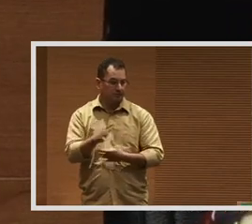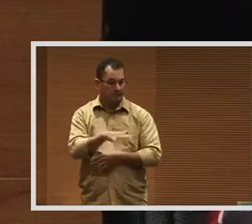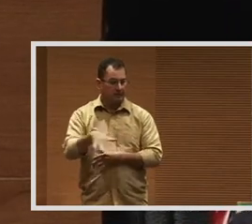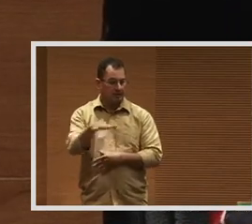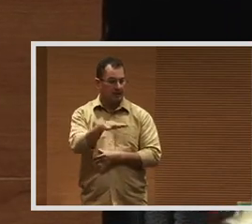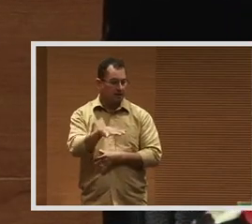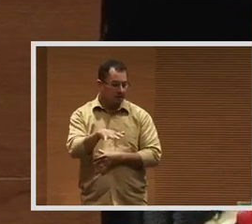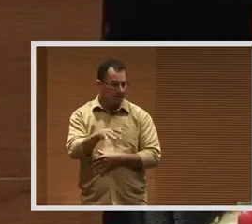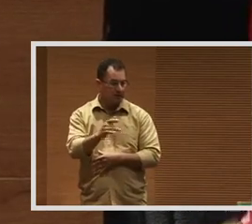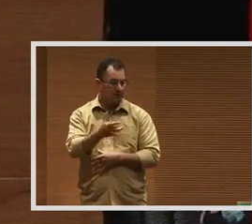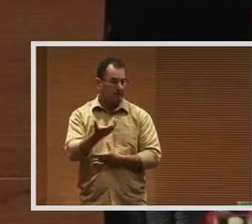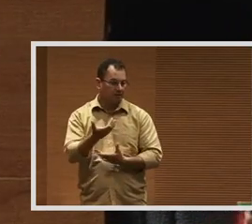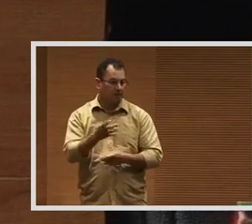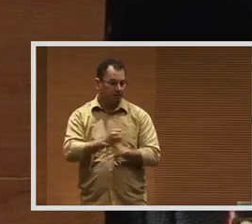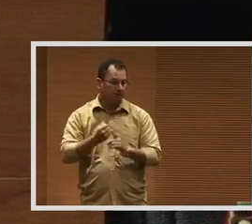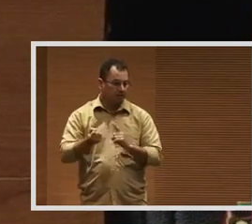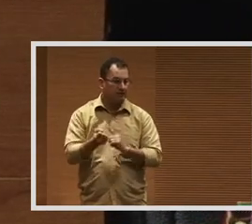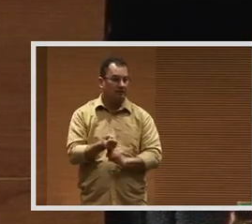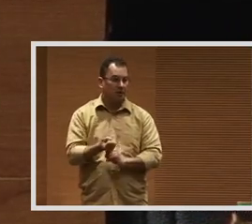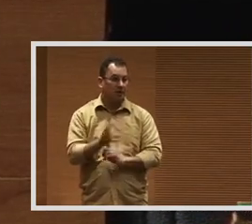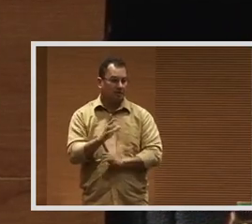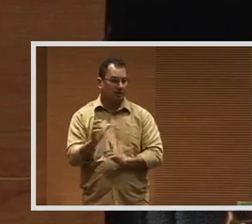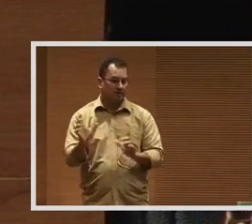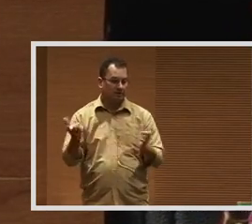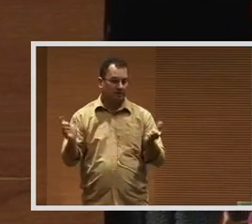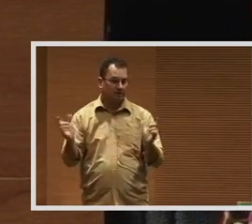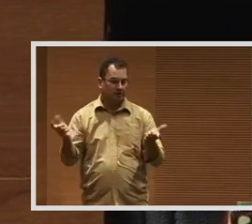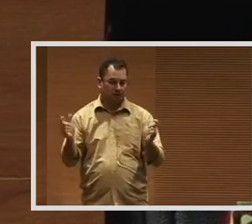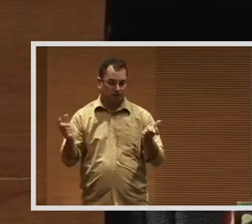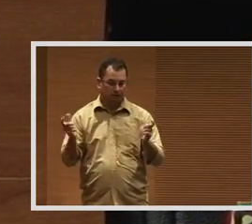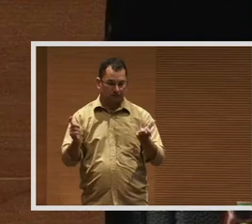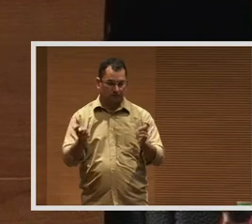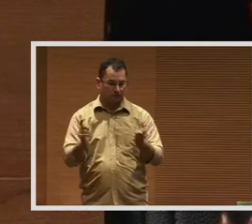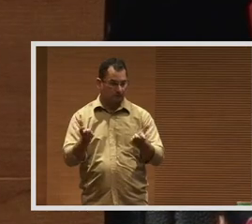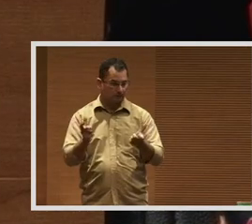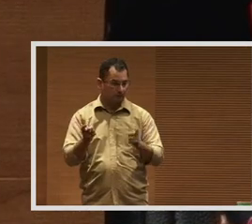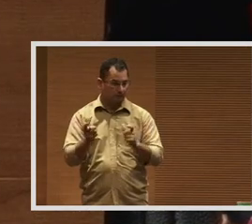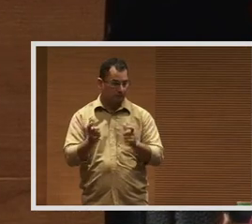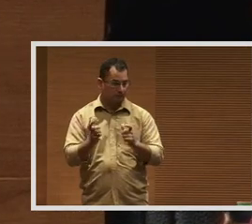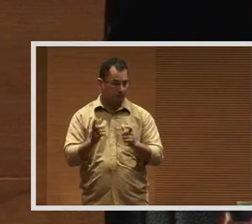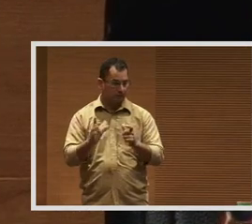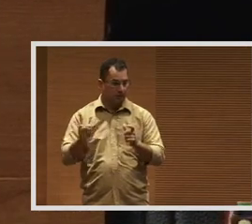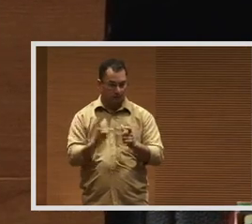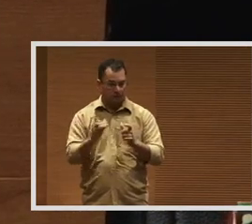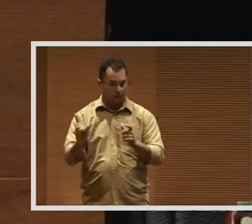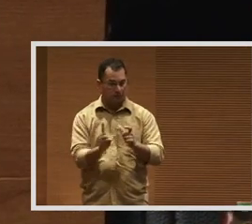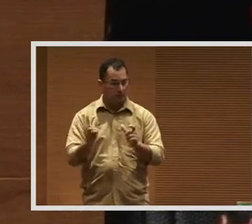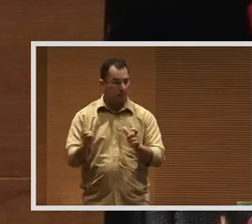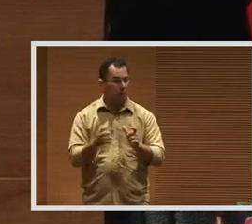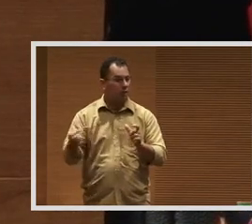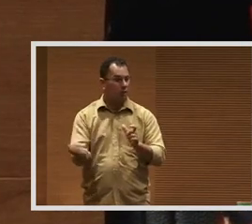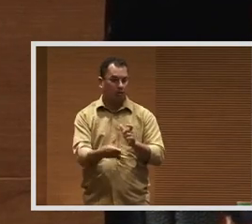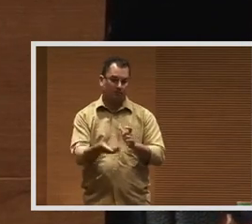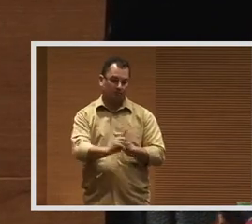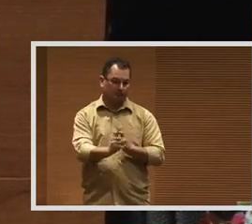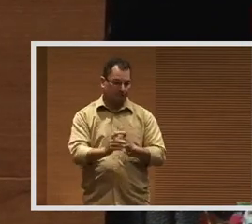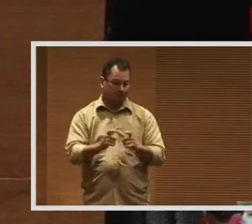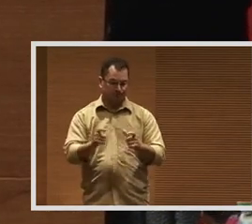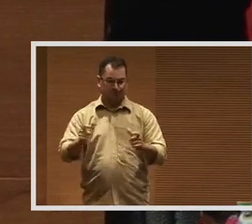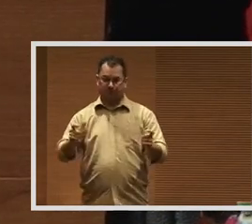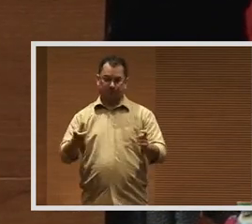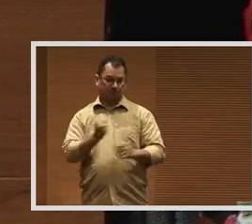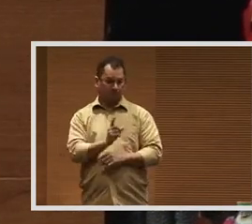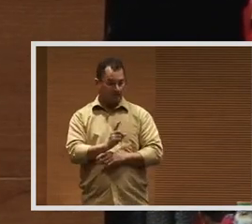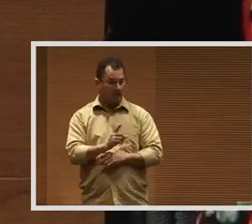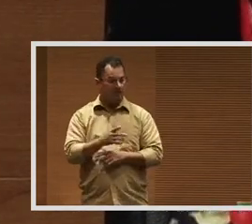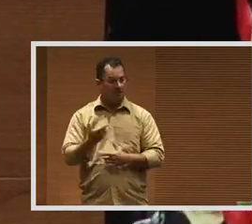diminuindo, porque vai aposentando, e não é reposto, e na saúde coletiva. Nas outras